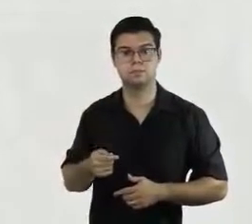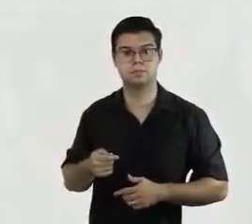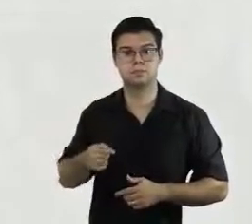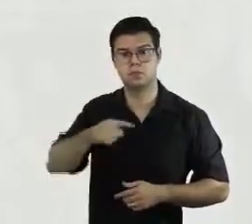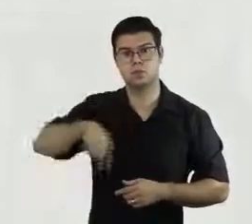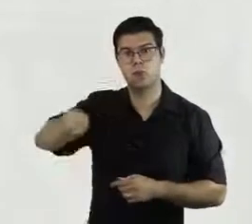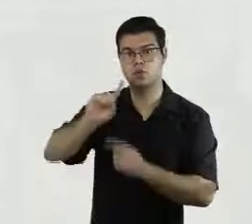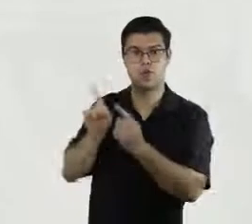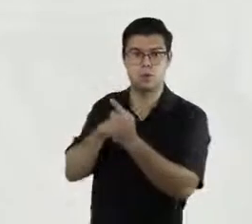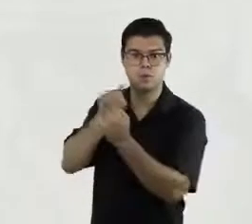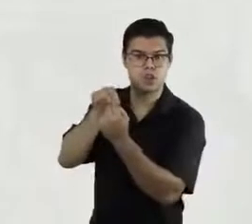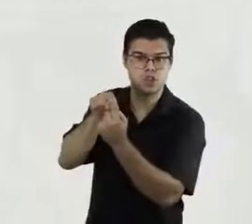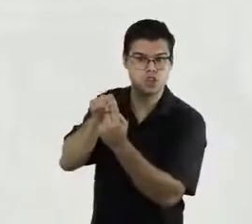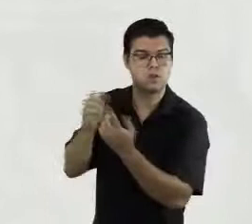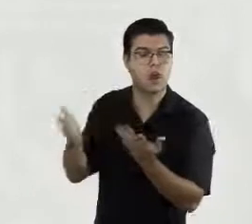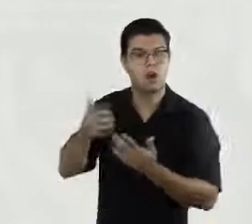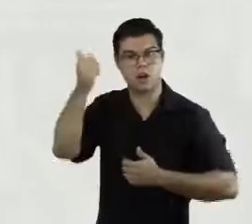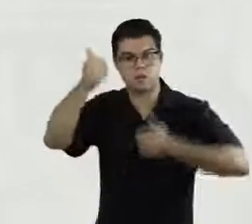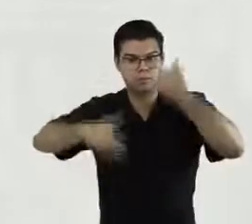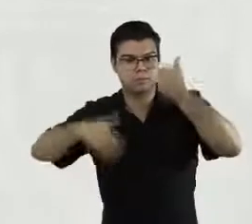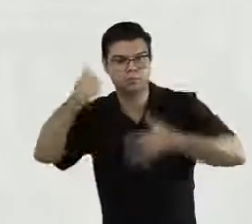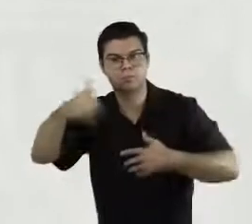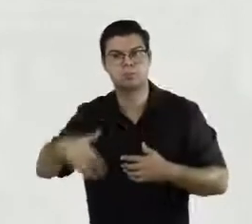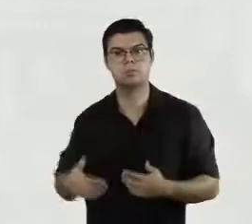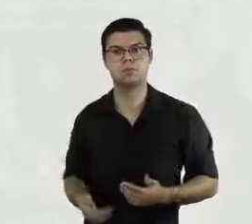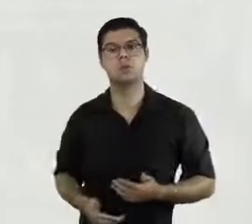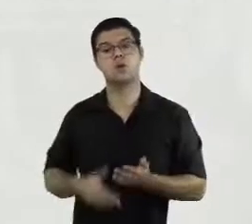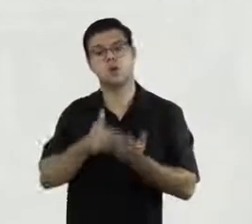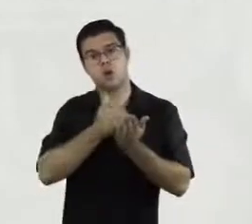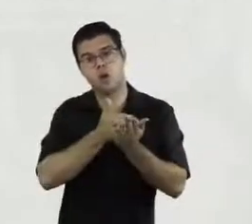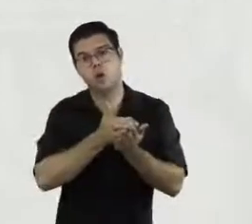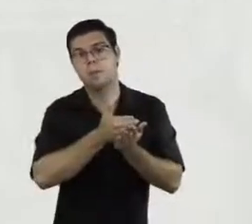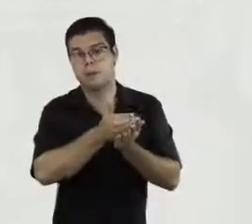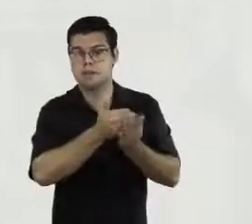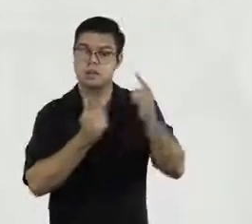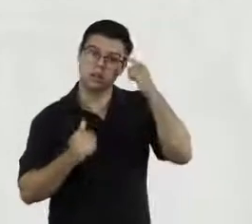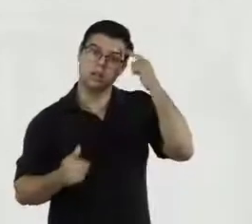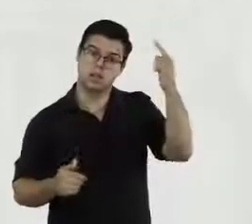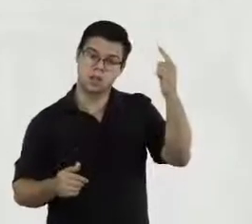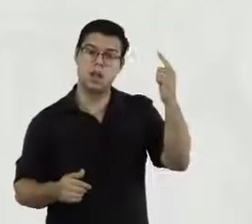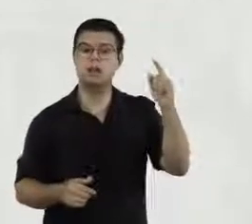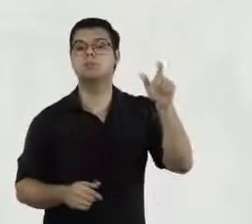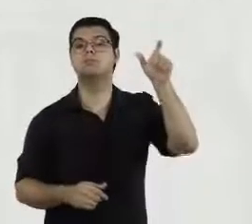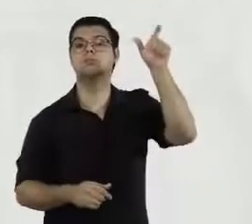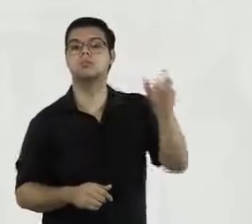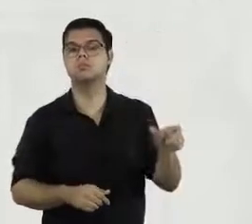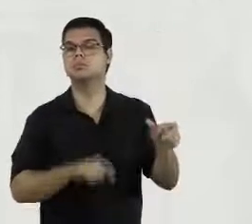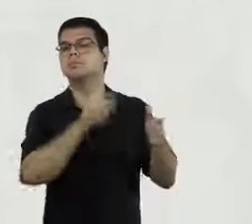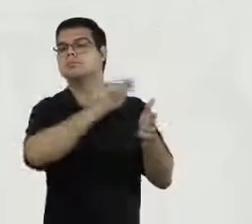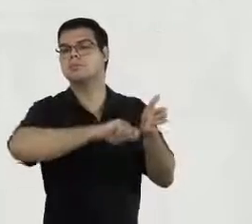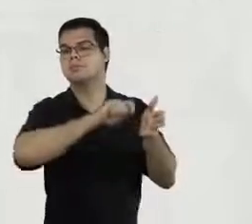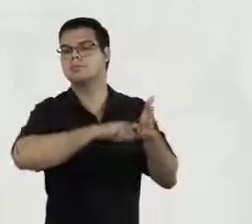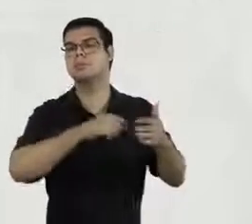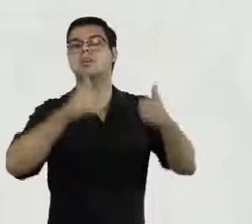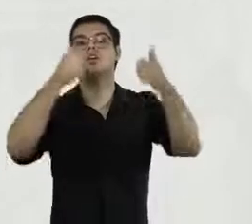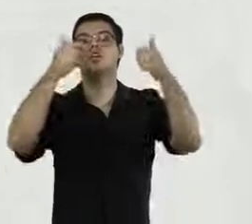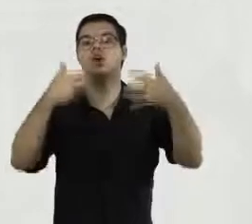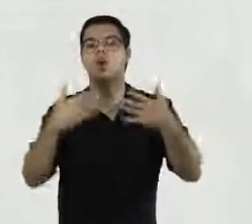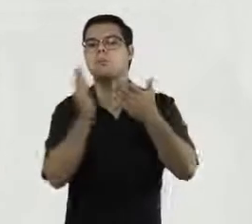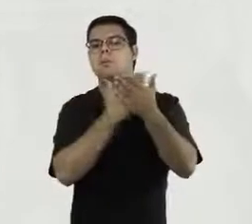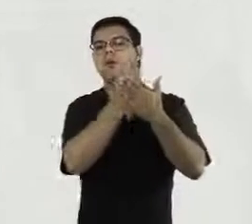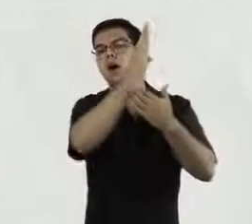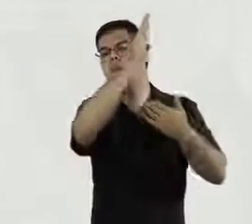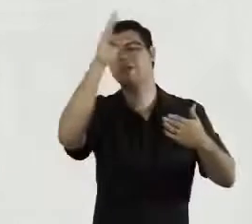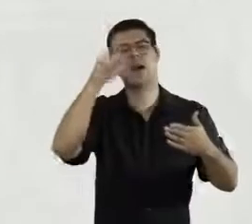nossos objetivos aqui nessa fala. Começando com a ideia de Langlois, ao deduzir que a bibliografia é aquela parte essencial